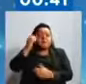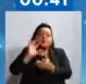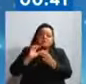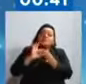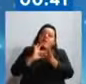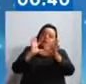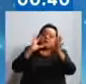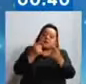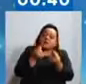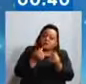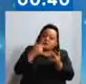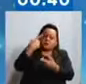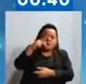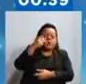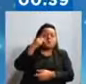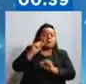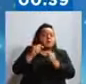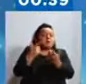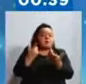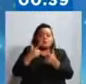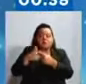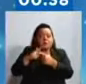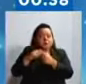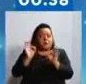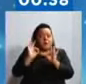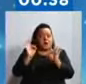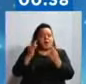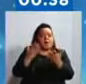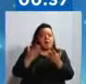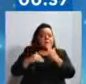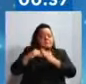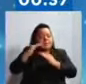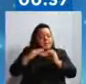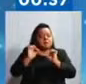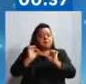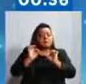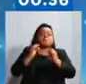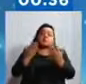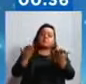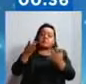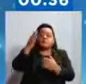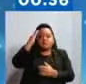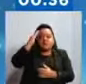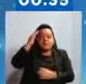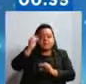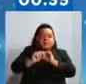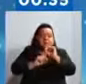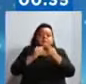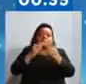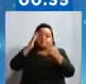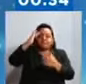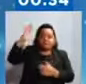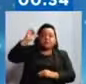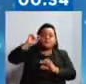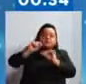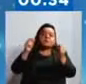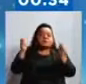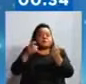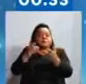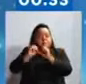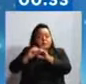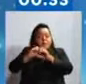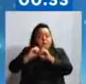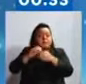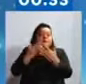dinheiro, sem burocracia, de forma prática. Agora, se você não entende o seu negócio e tem o sonho de abrir um pequeno negócio, você vai ser capacitado,